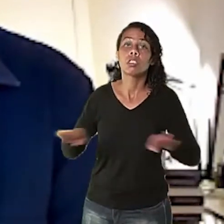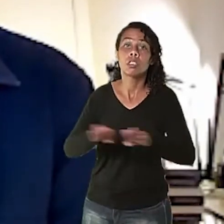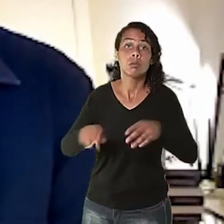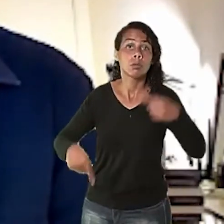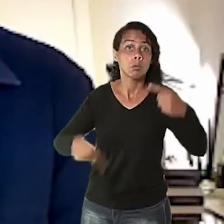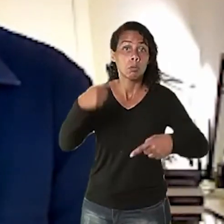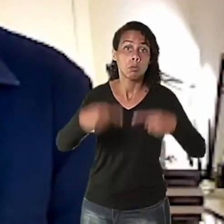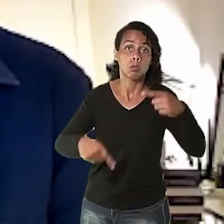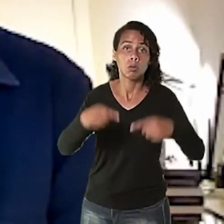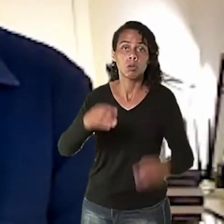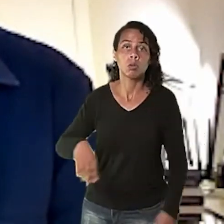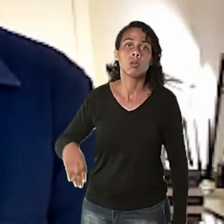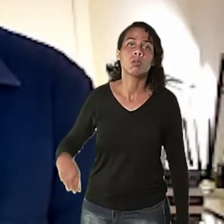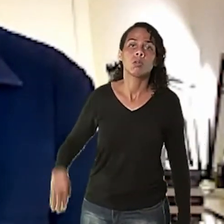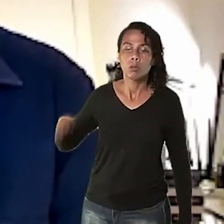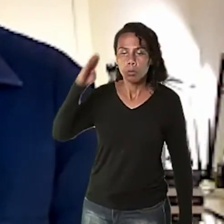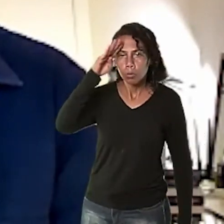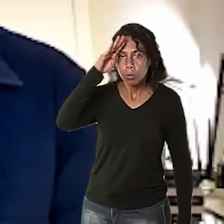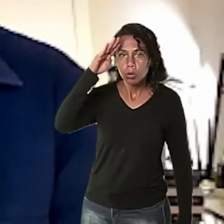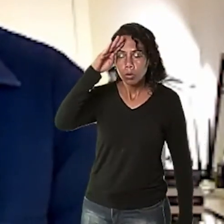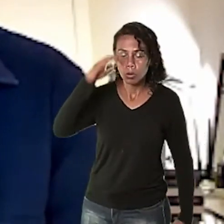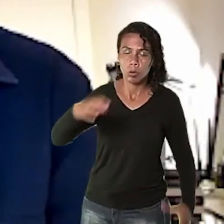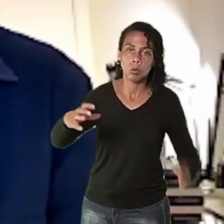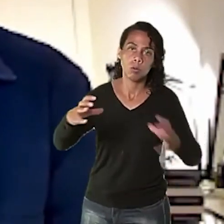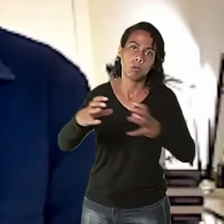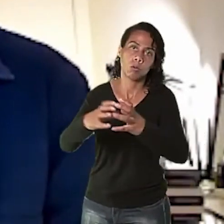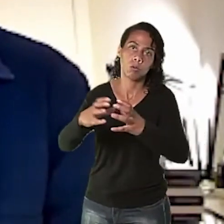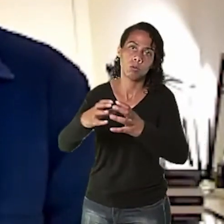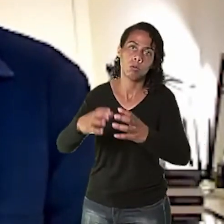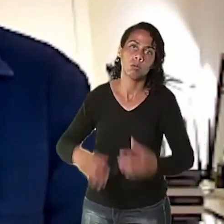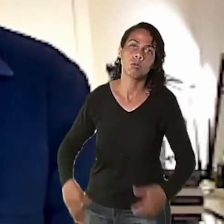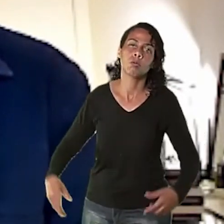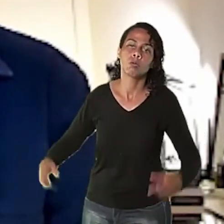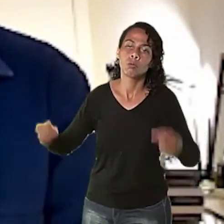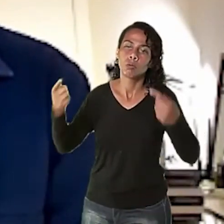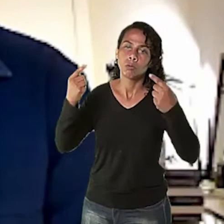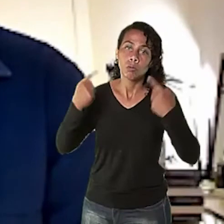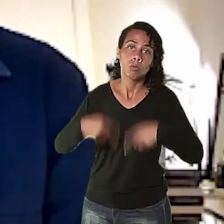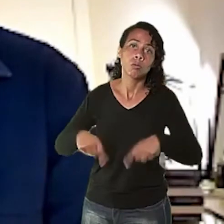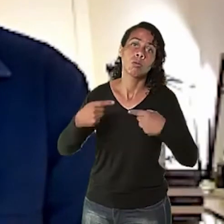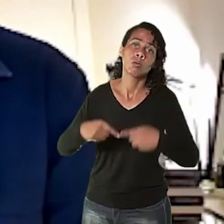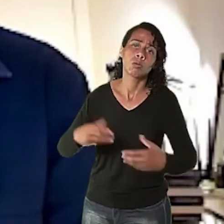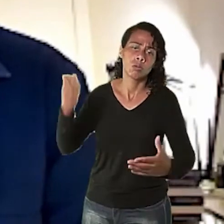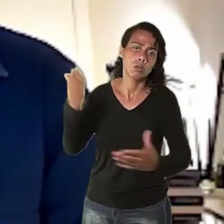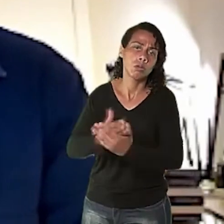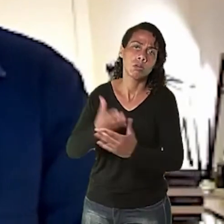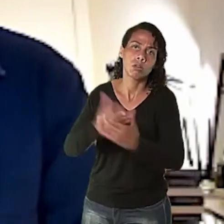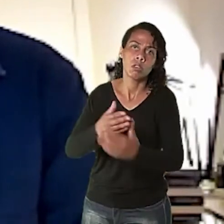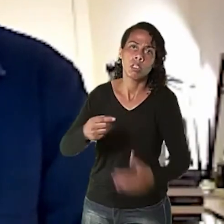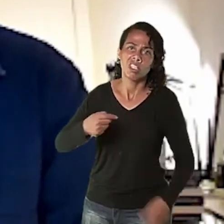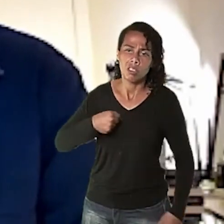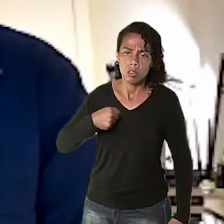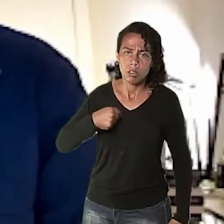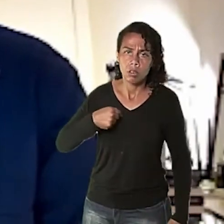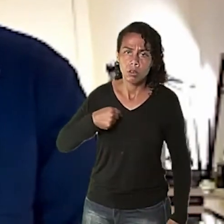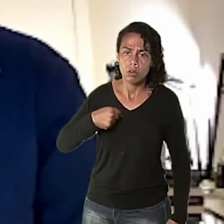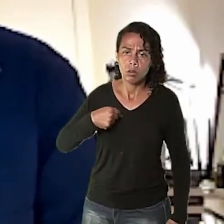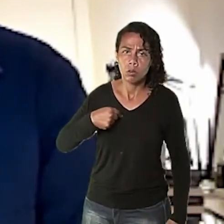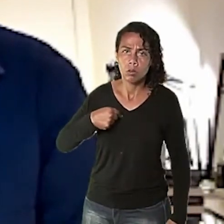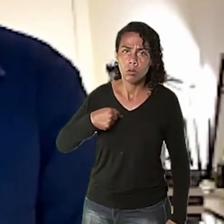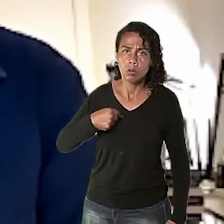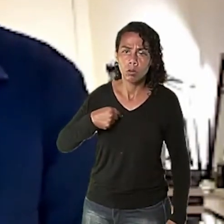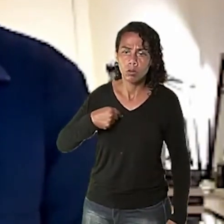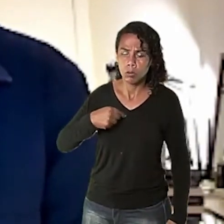começaram a impulsionar publicações com a minha cara, me acusando de um crime que eu não cometi, discurso de